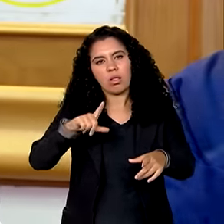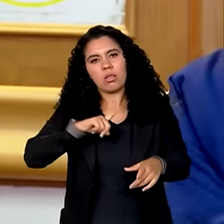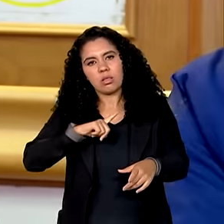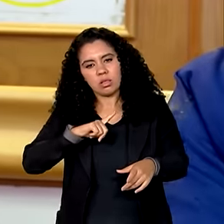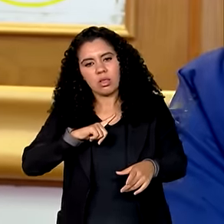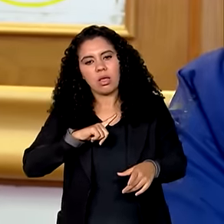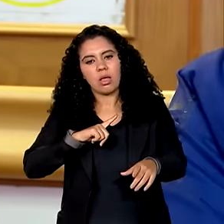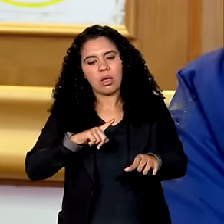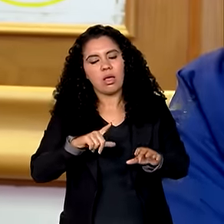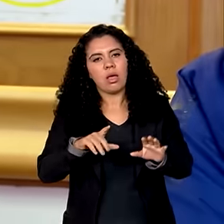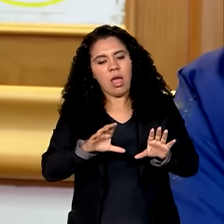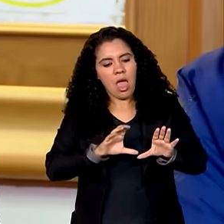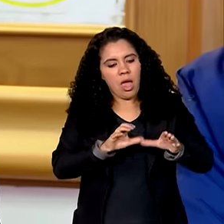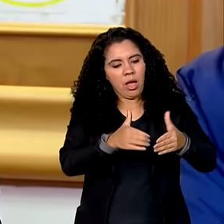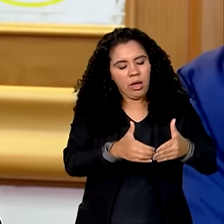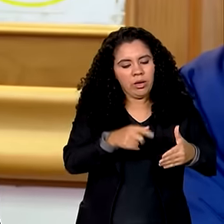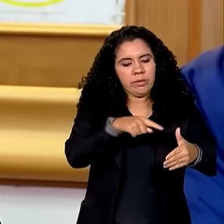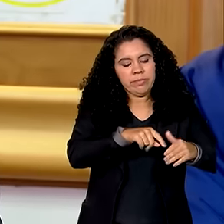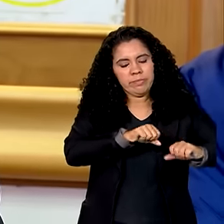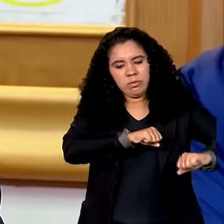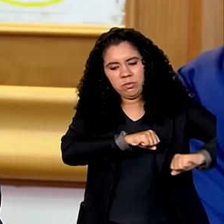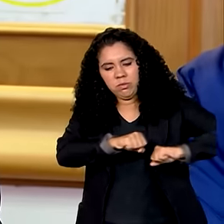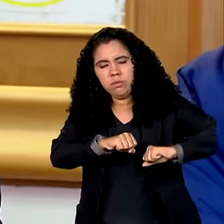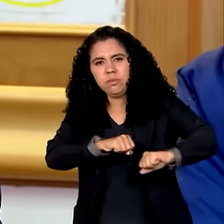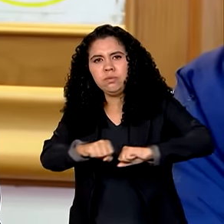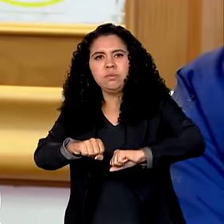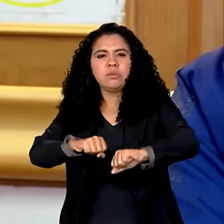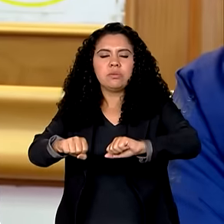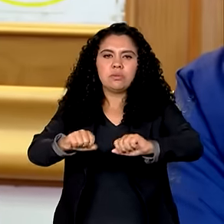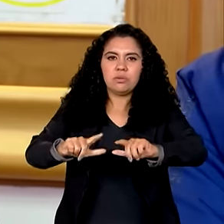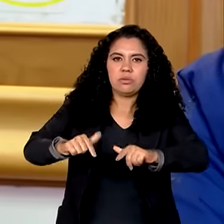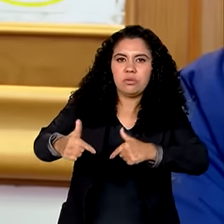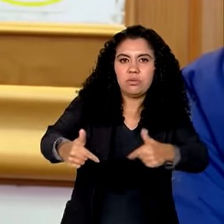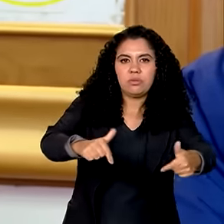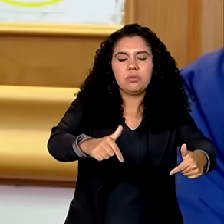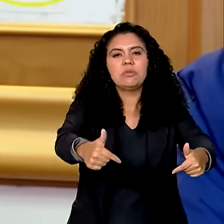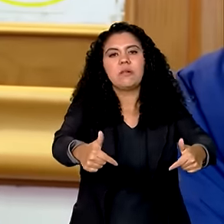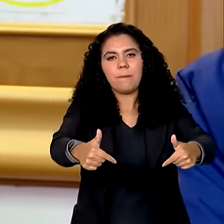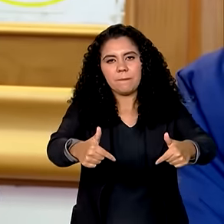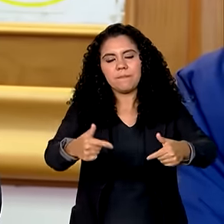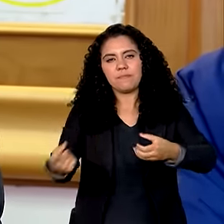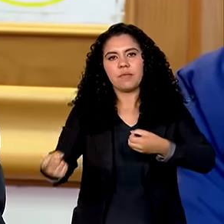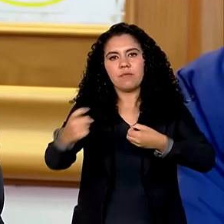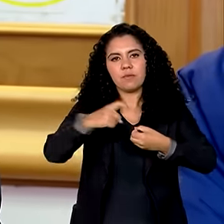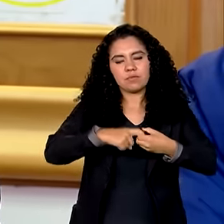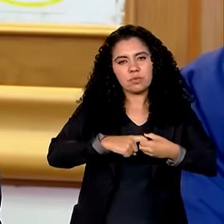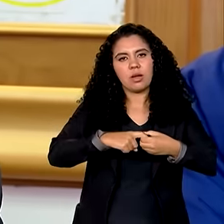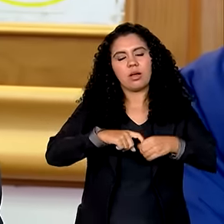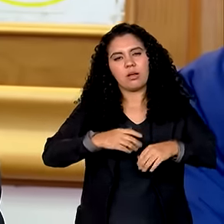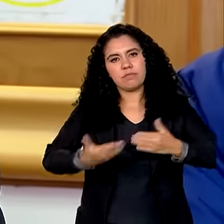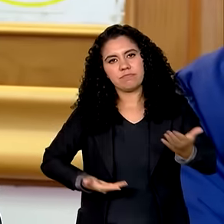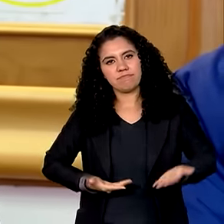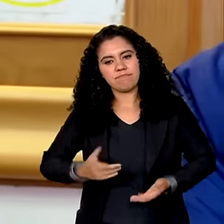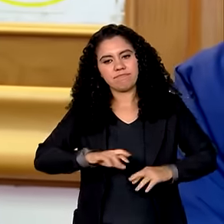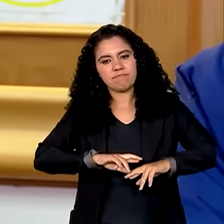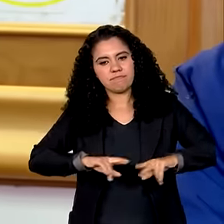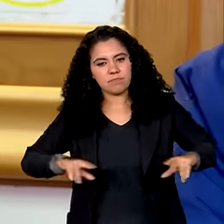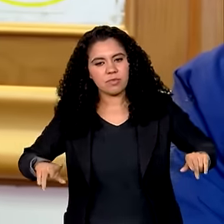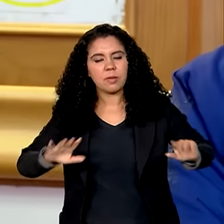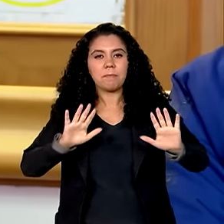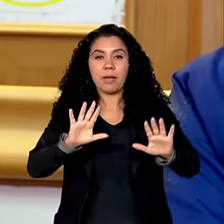com suas equipes mobilizadas para restabelecer os serviços claro que aqueles que